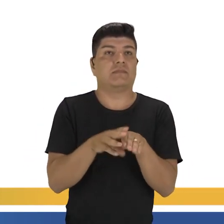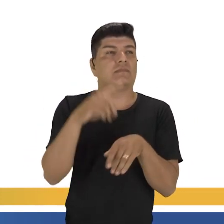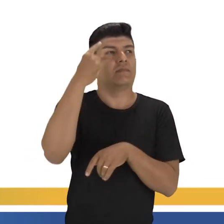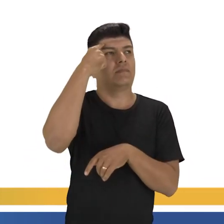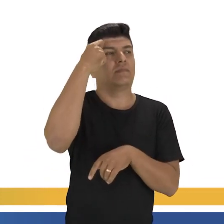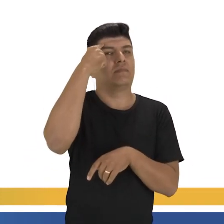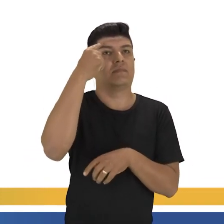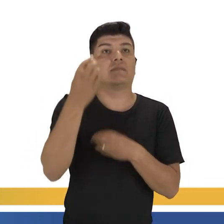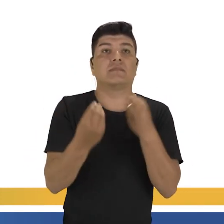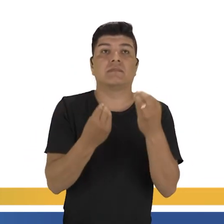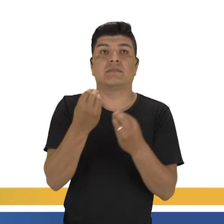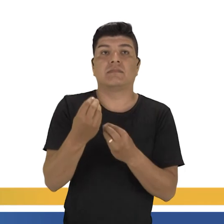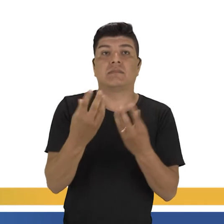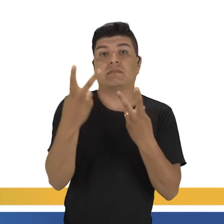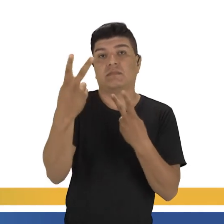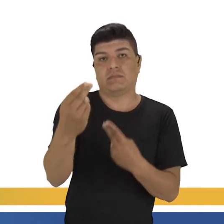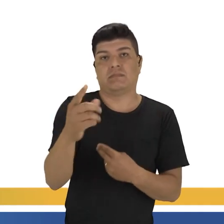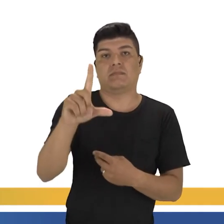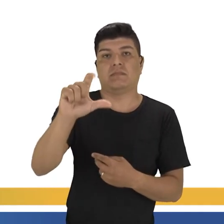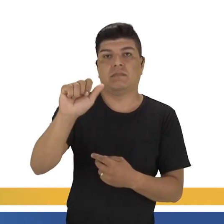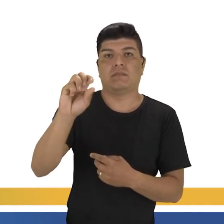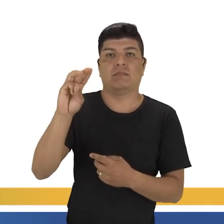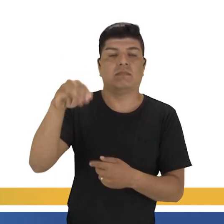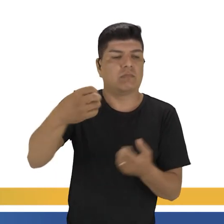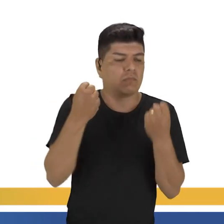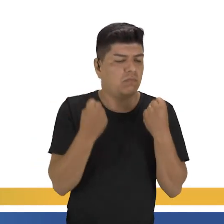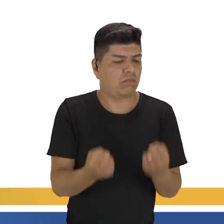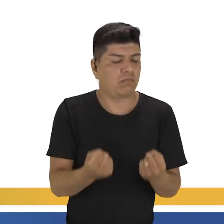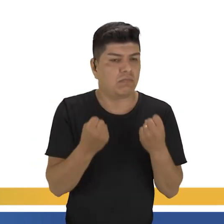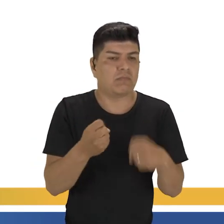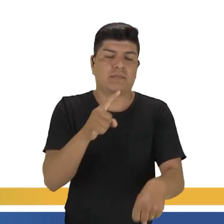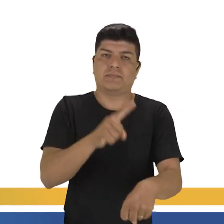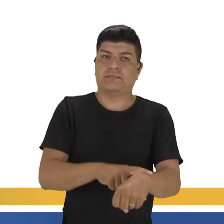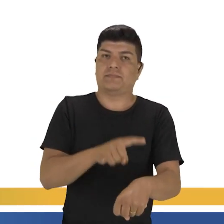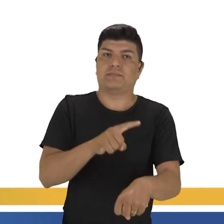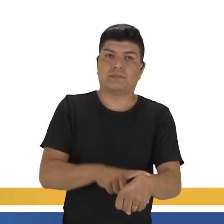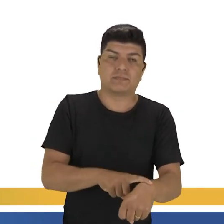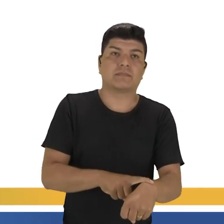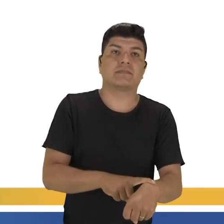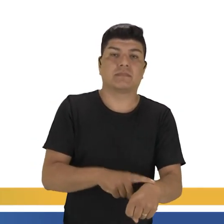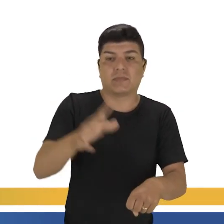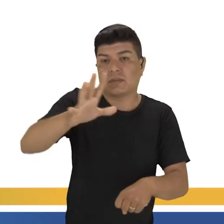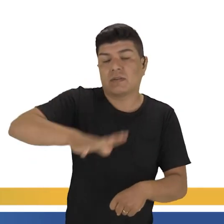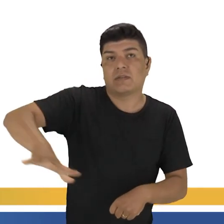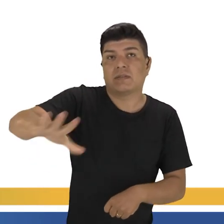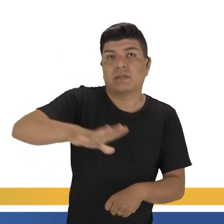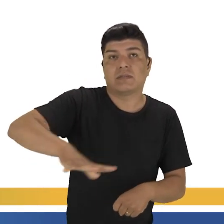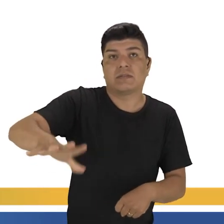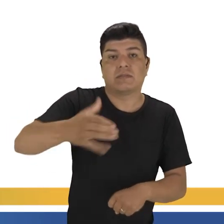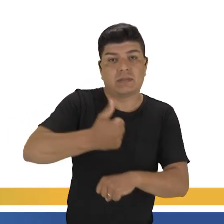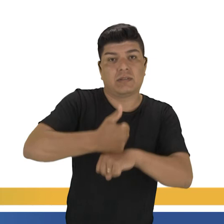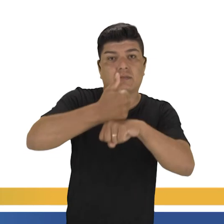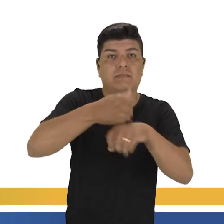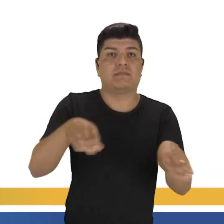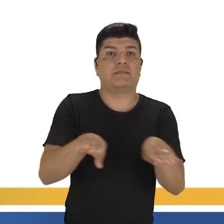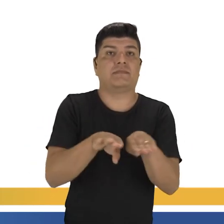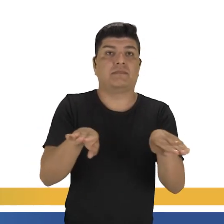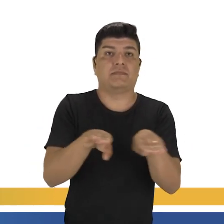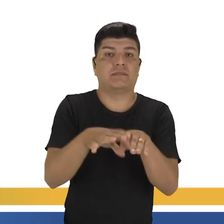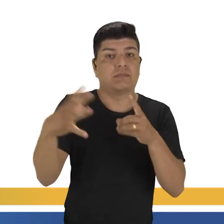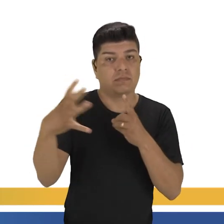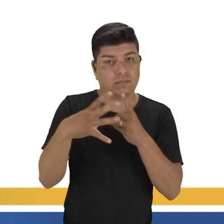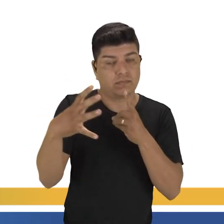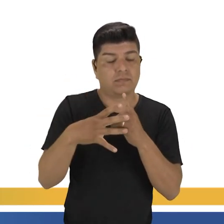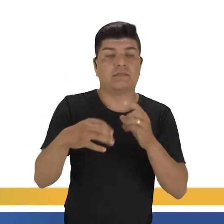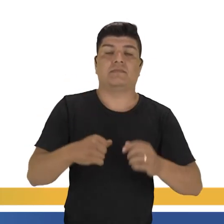nos fatores de Laban. Você pensa no peso desse movimento, no tempo desse movimento, no espaço e na qualidade, ou seja, na